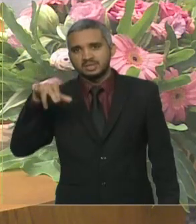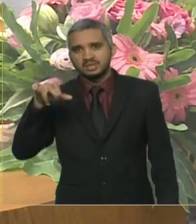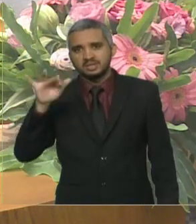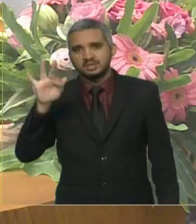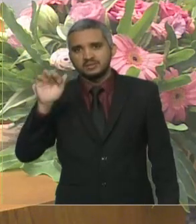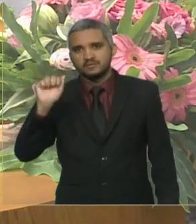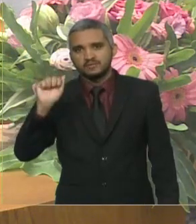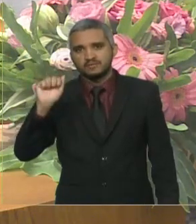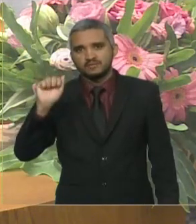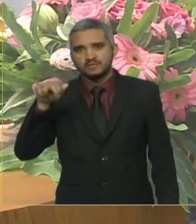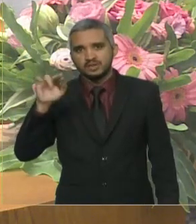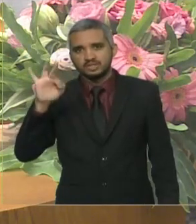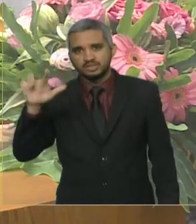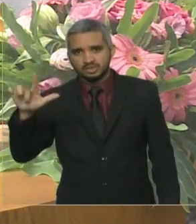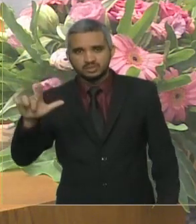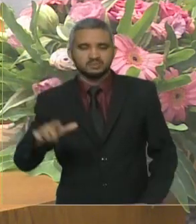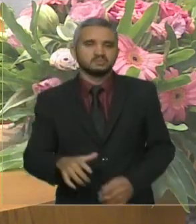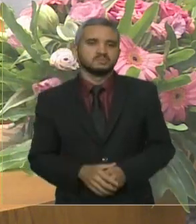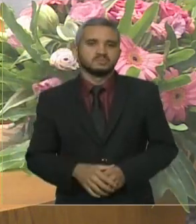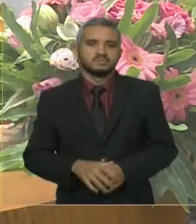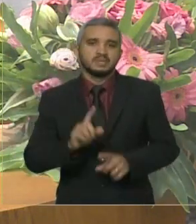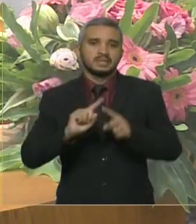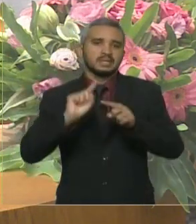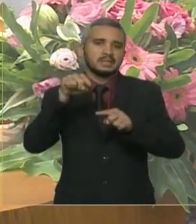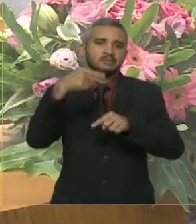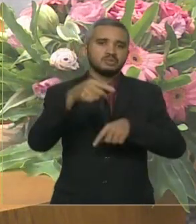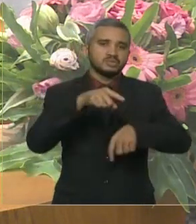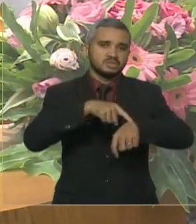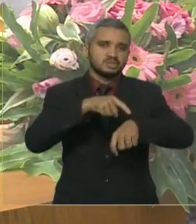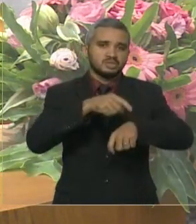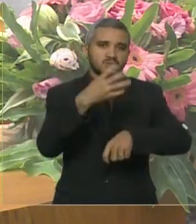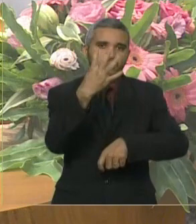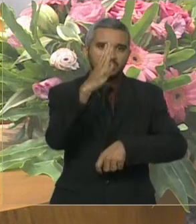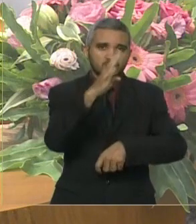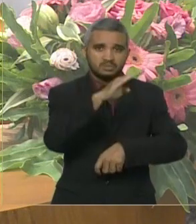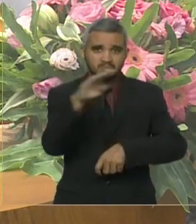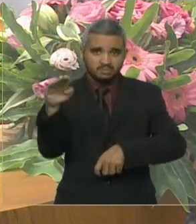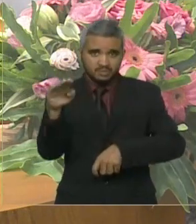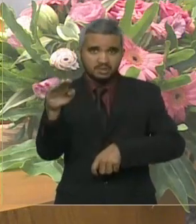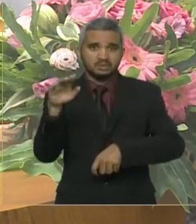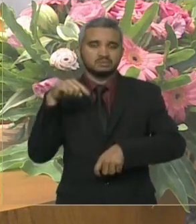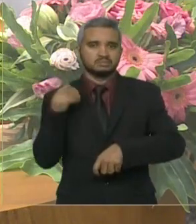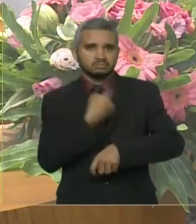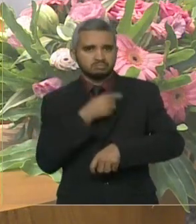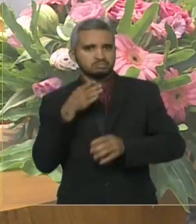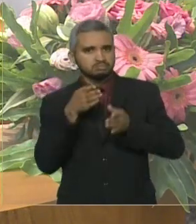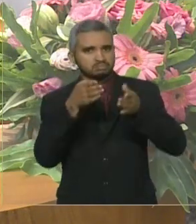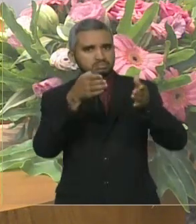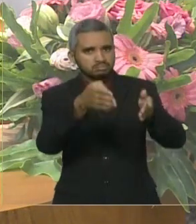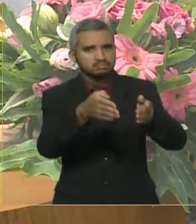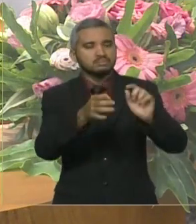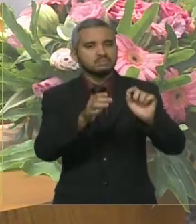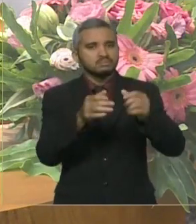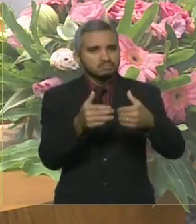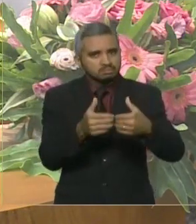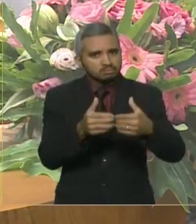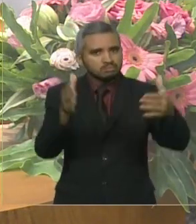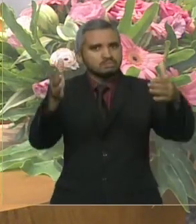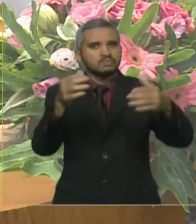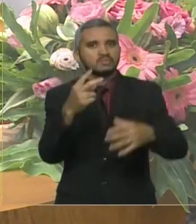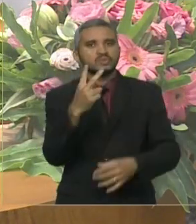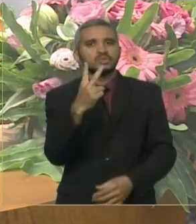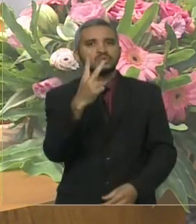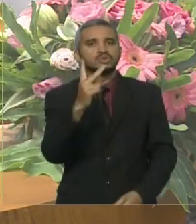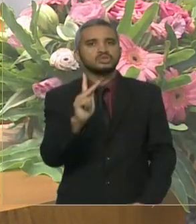às 16:30, iremos participar da inauguração de 2 quilômetros de asfalto, senhor